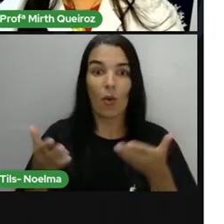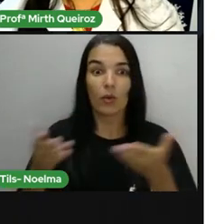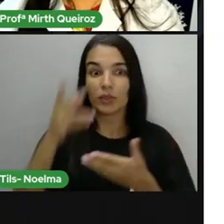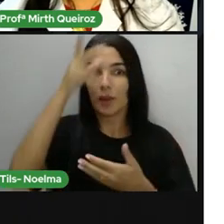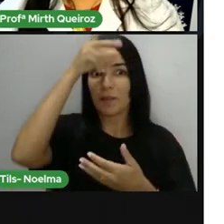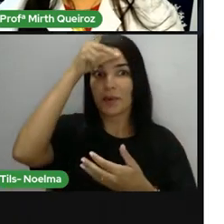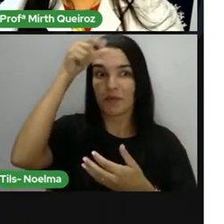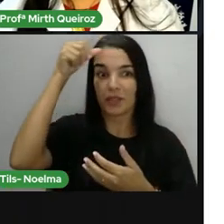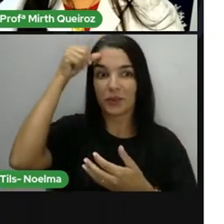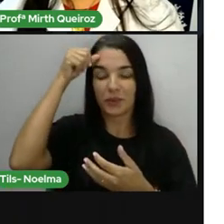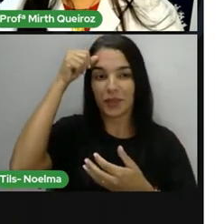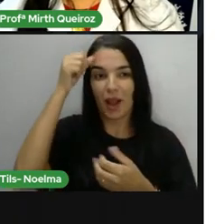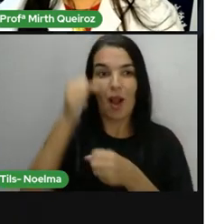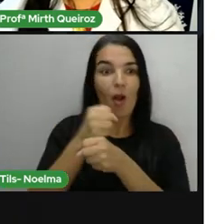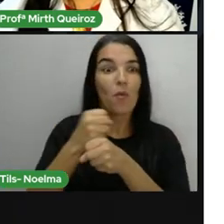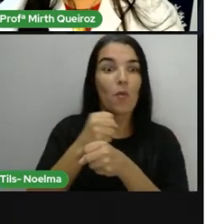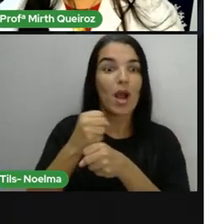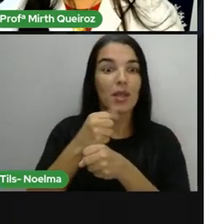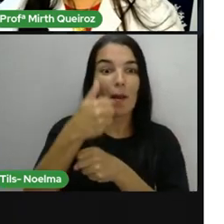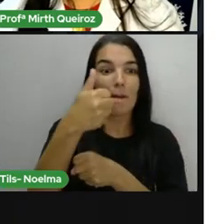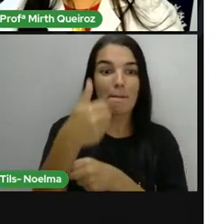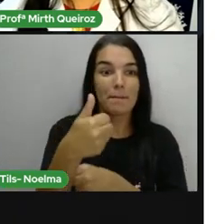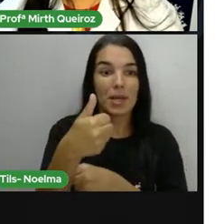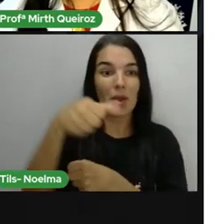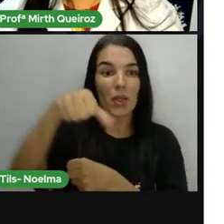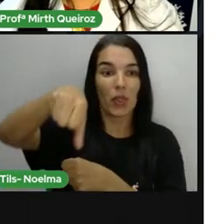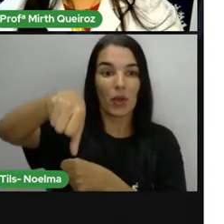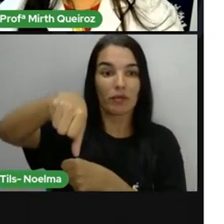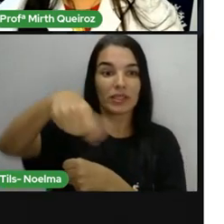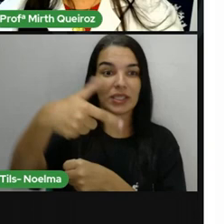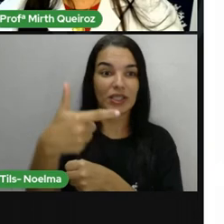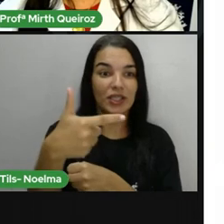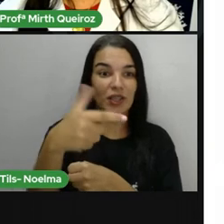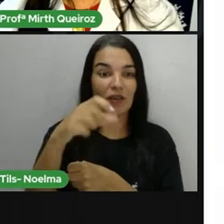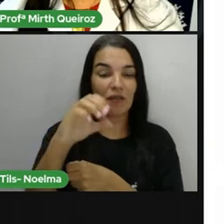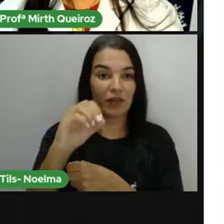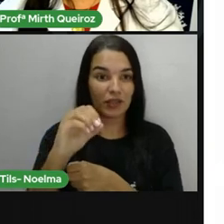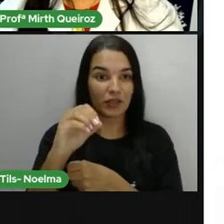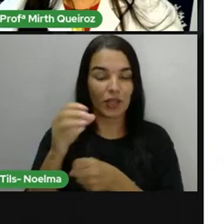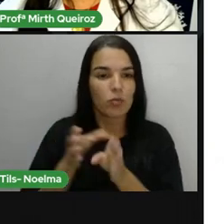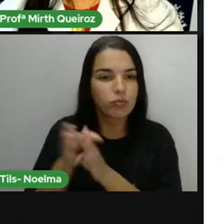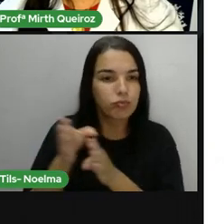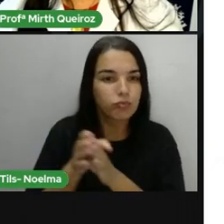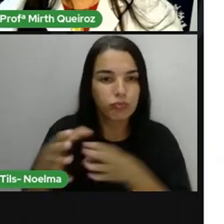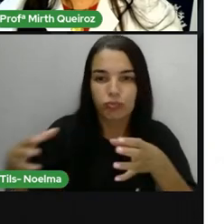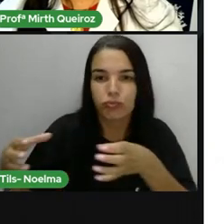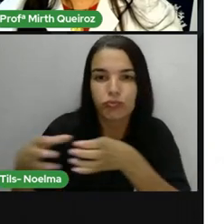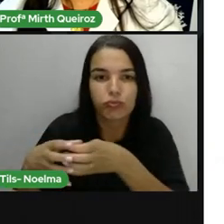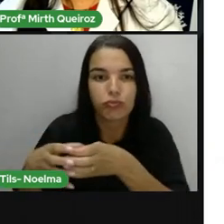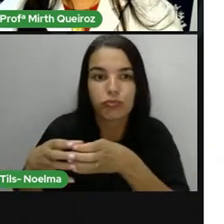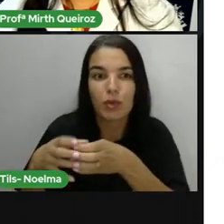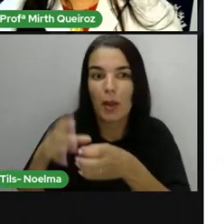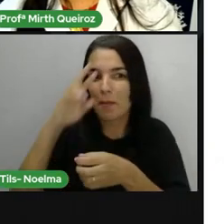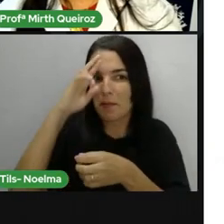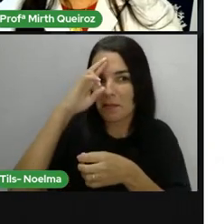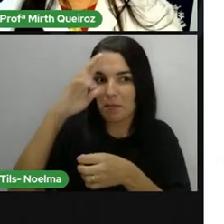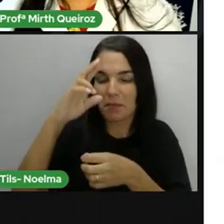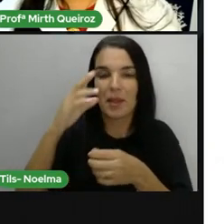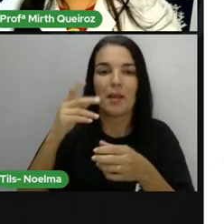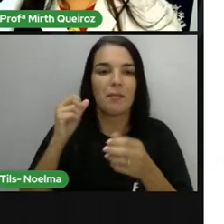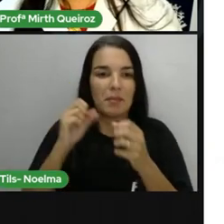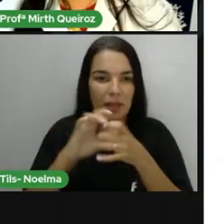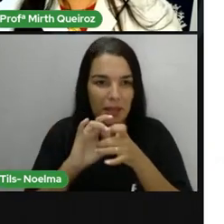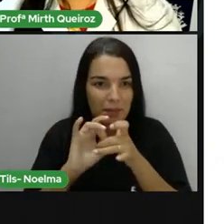ano de 1920, o Conselho autorizou a construção da nova sede, cuja pedra fundamental foi lançada no ano seguinte,